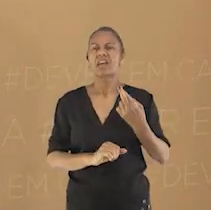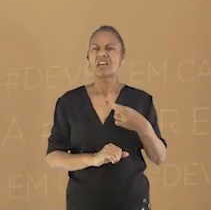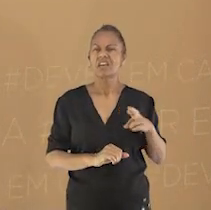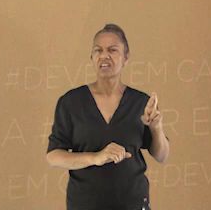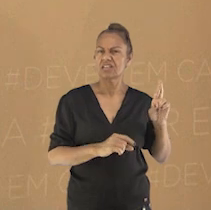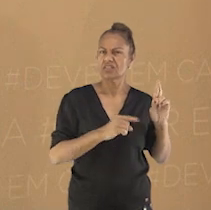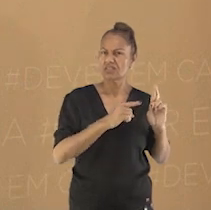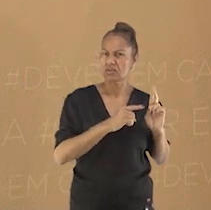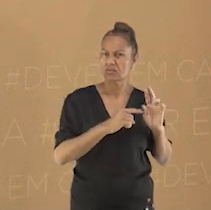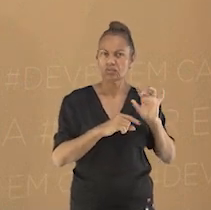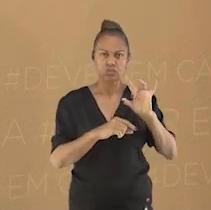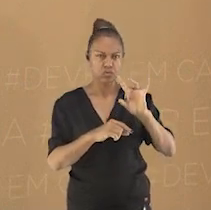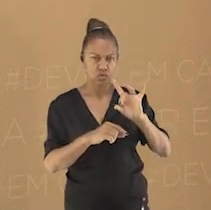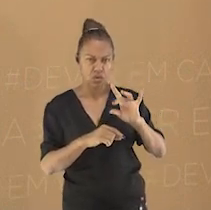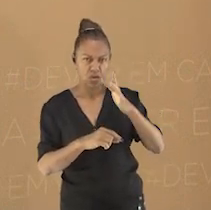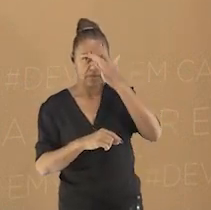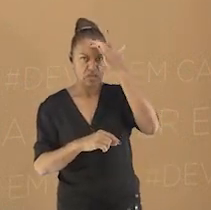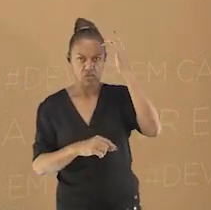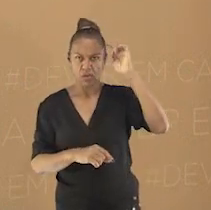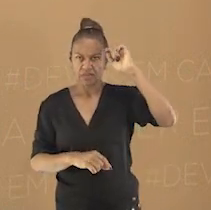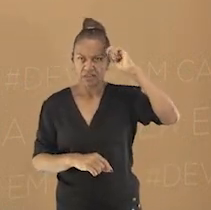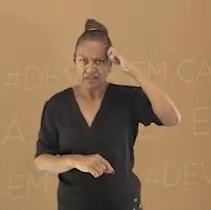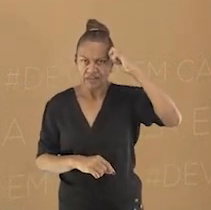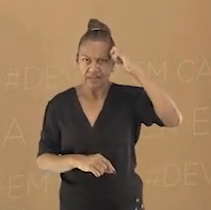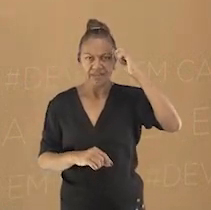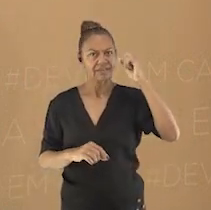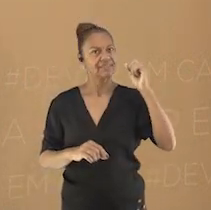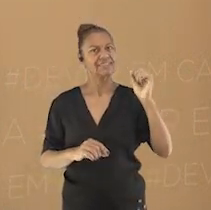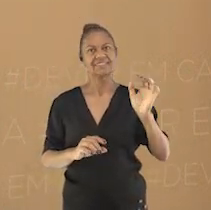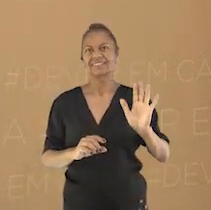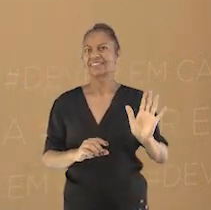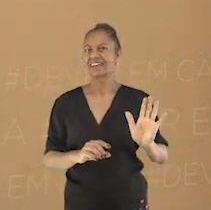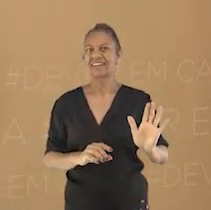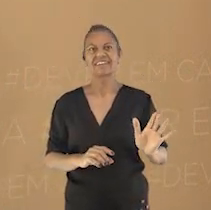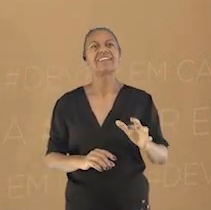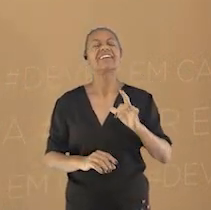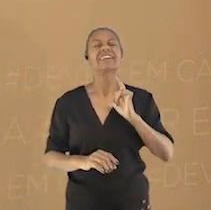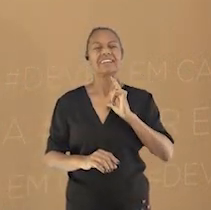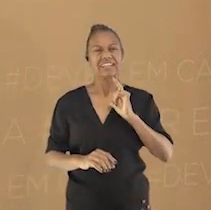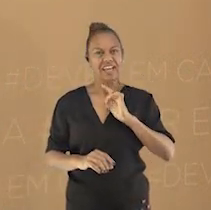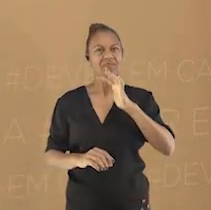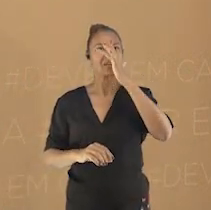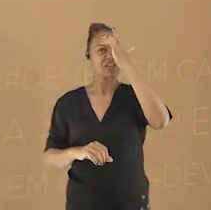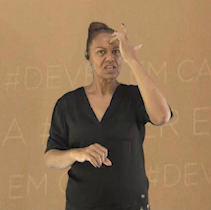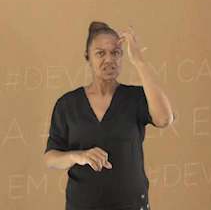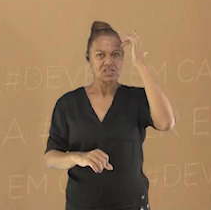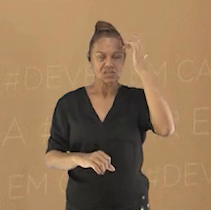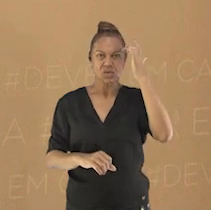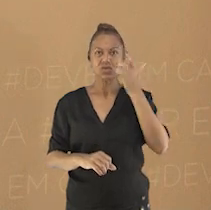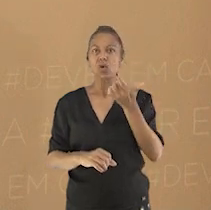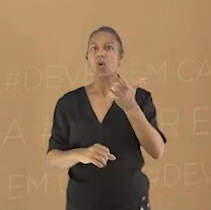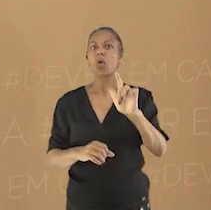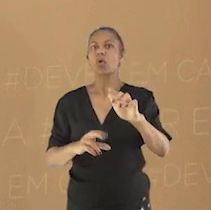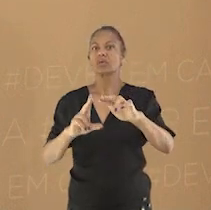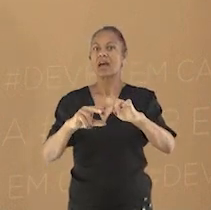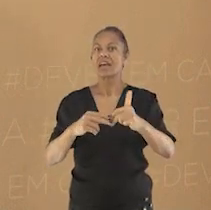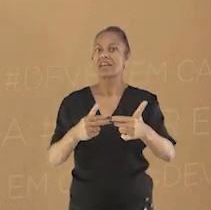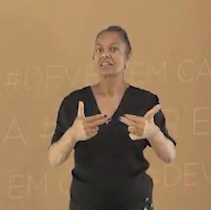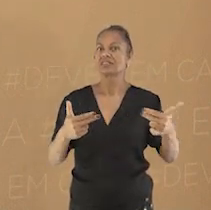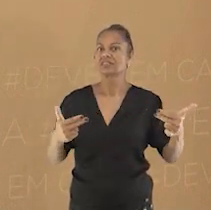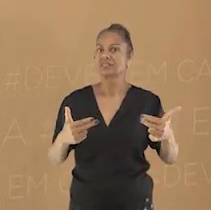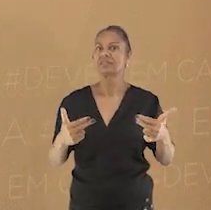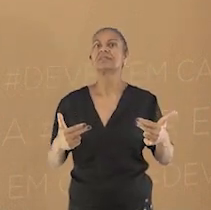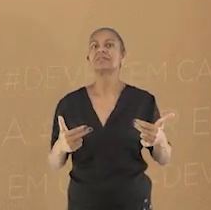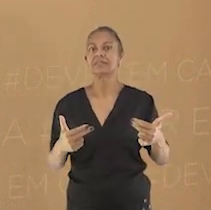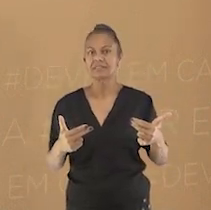Não é apenas uma religião de pessoas negras, é também apreciada por um vasto contingente de pessoas de